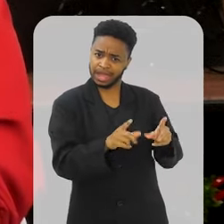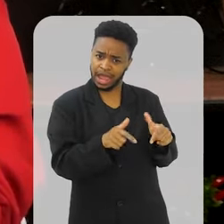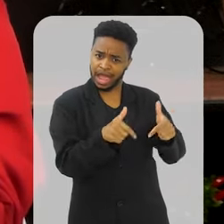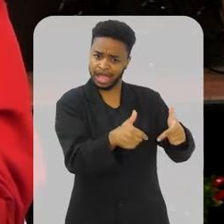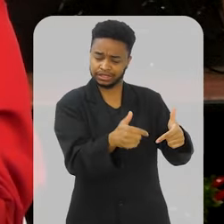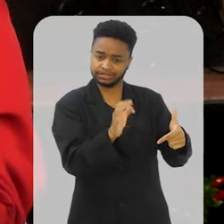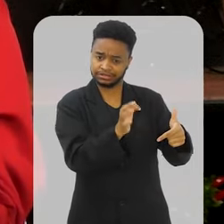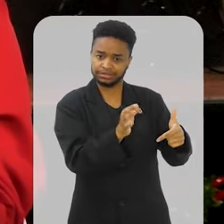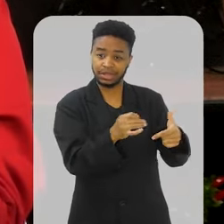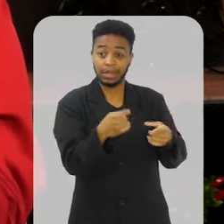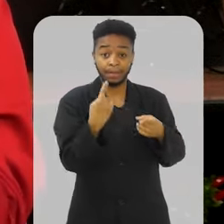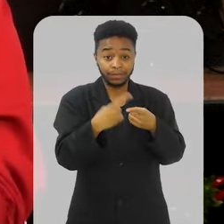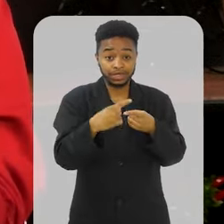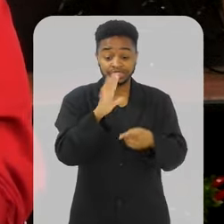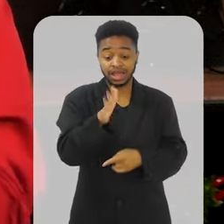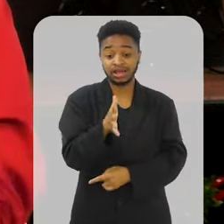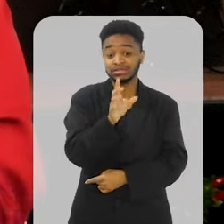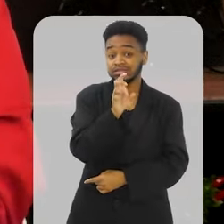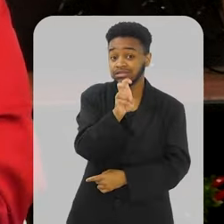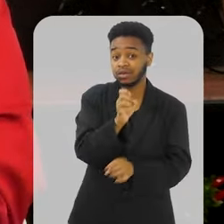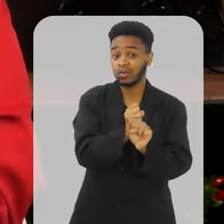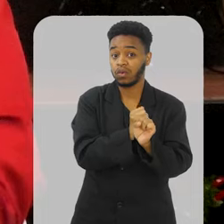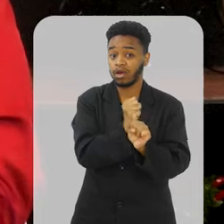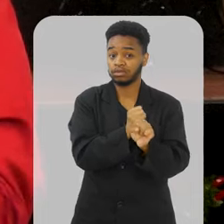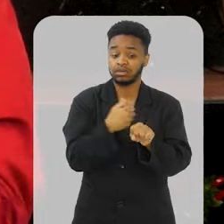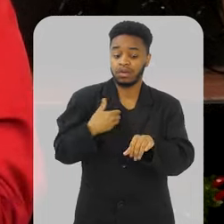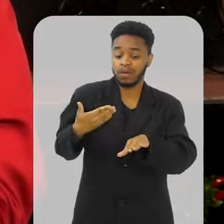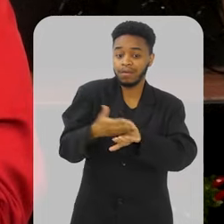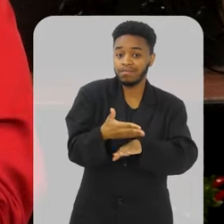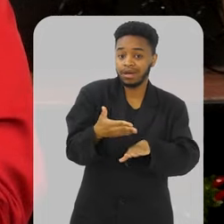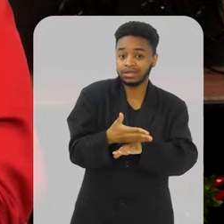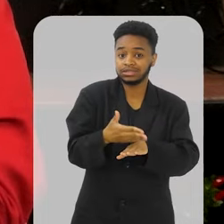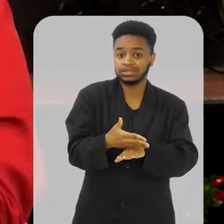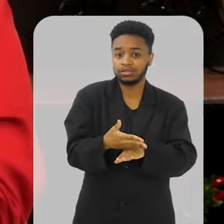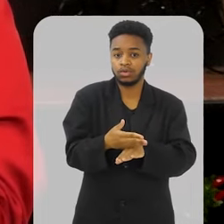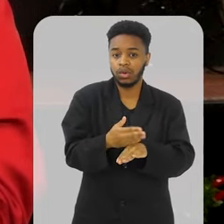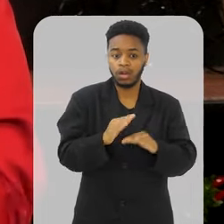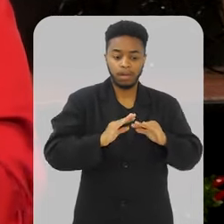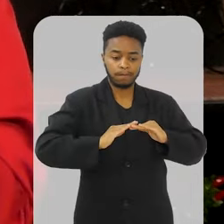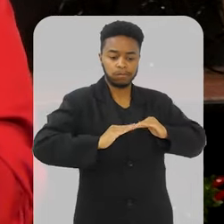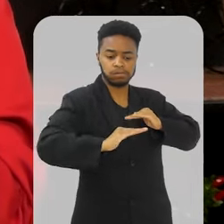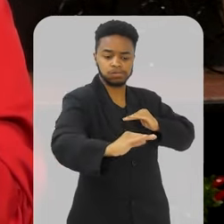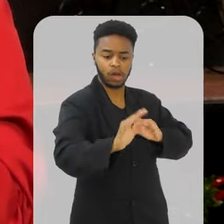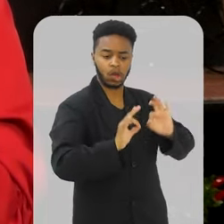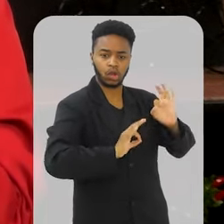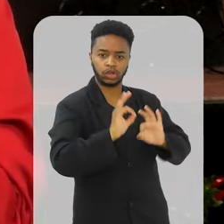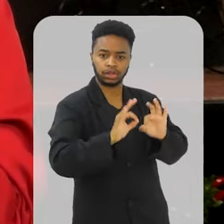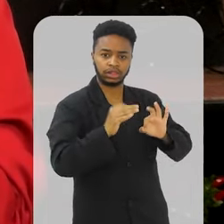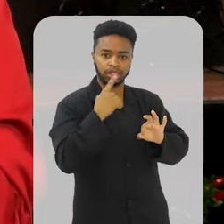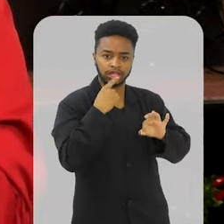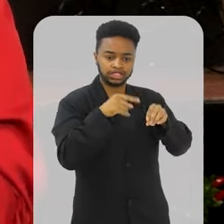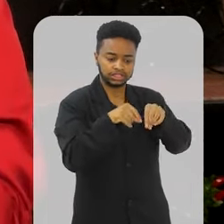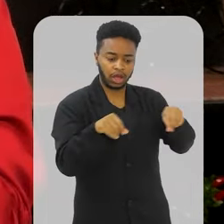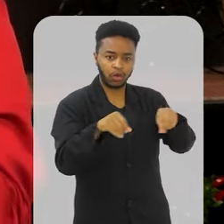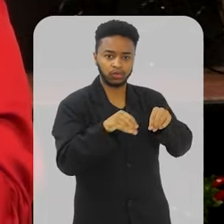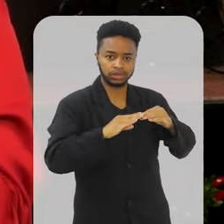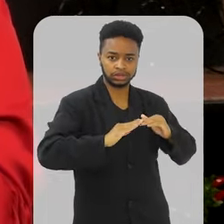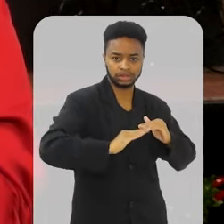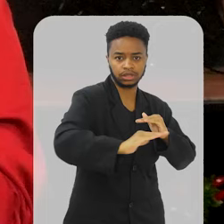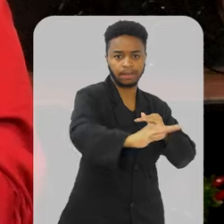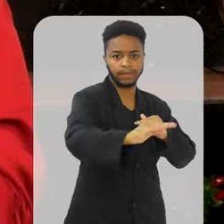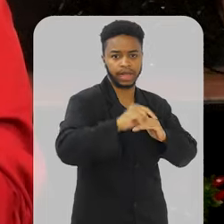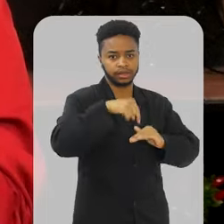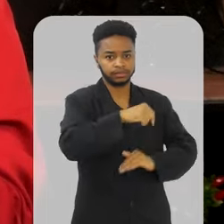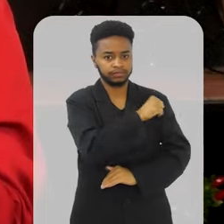festeiro gente tem 5 anos que eu participo do tapete de sal da catedral do Rio de Janeiro é um